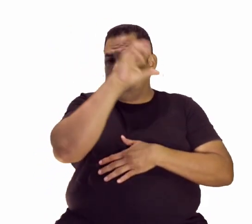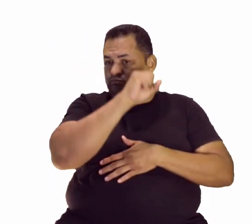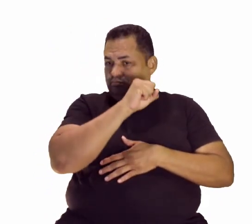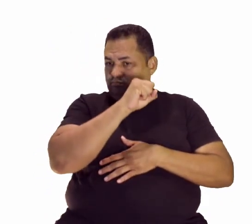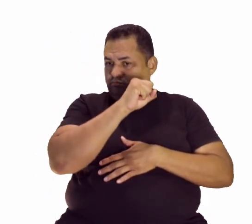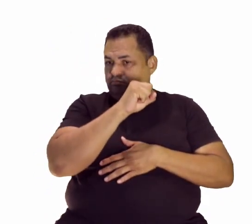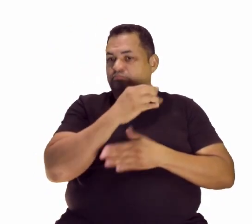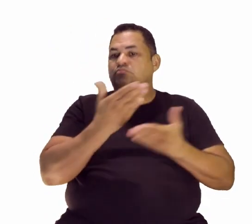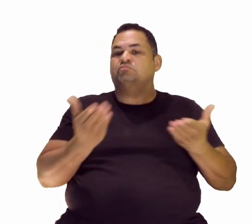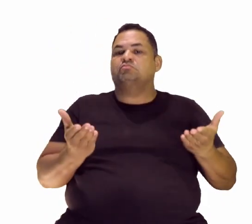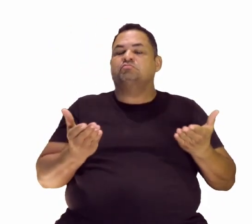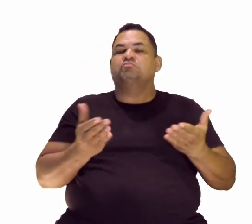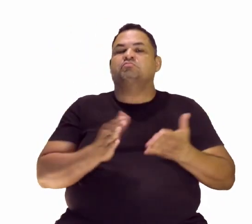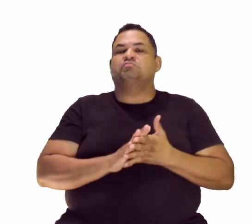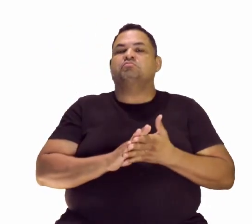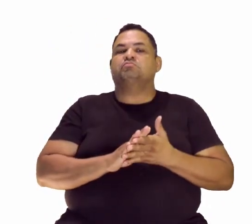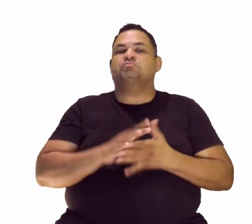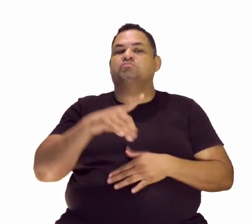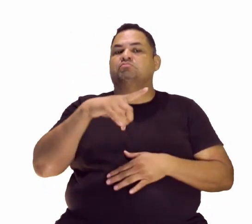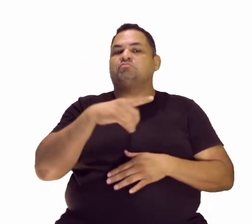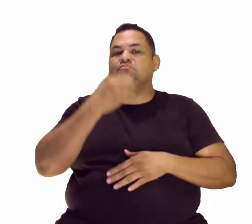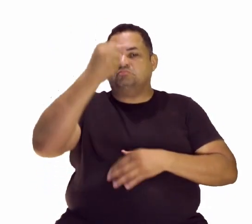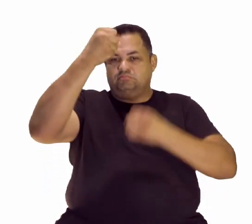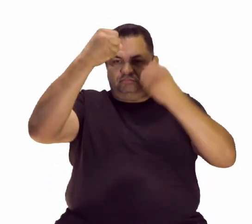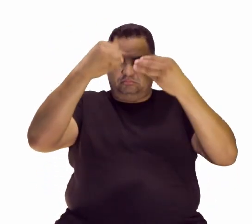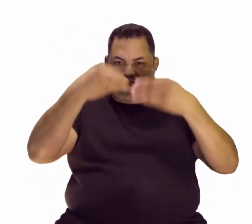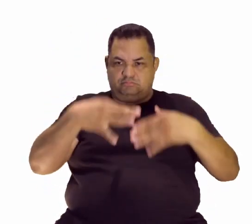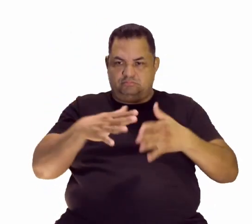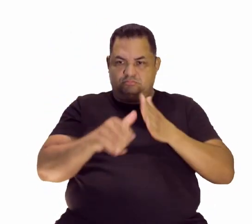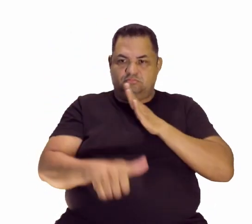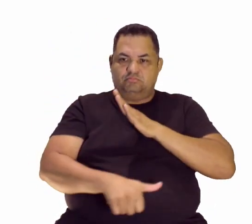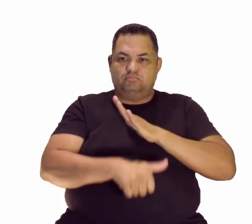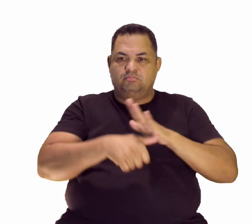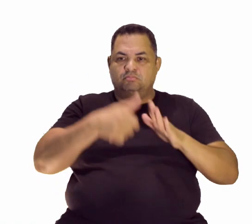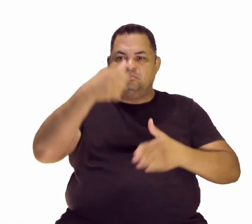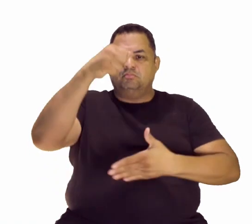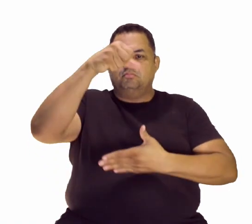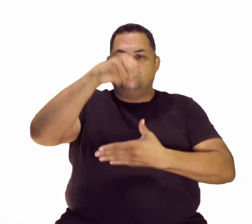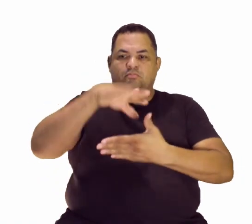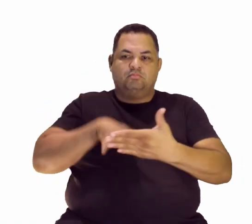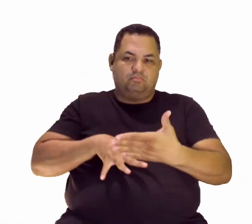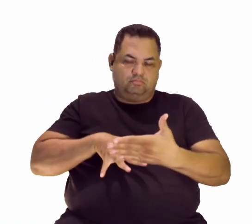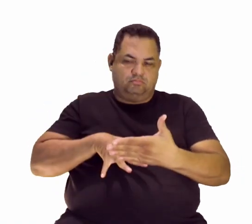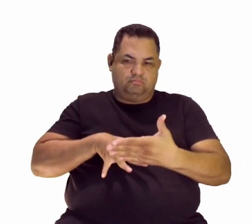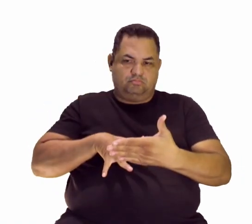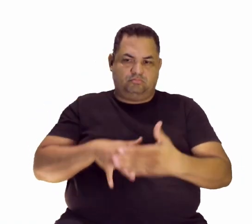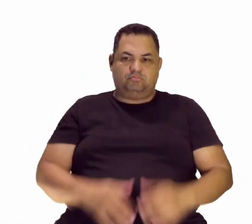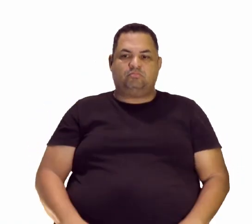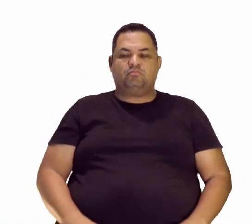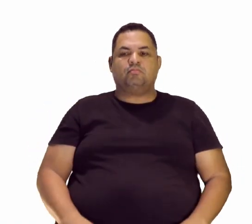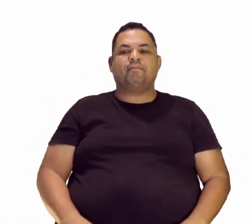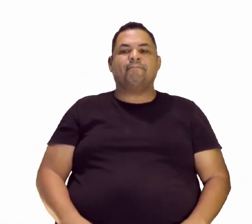meu caro aluno, então eis aí o comentário da primeira questão.